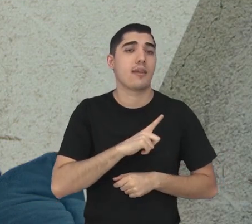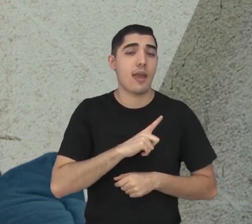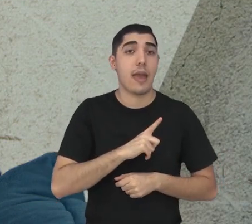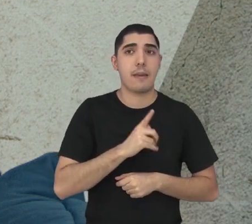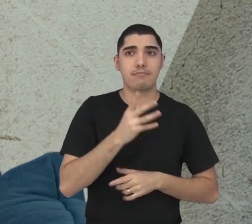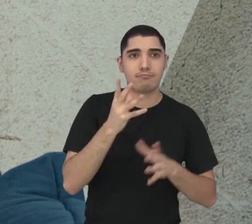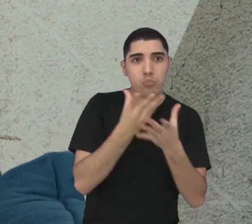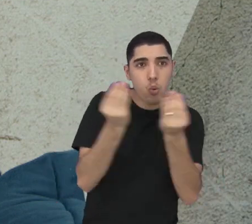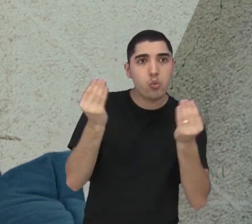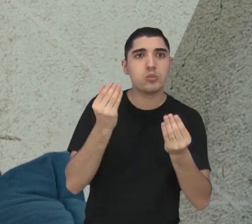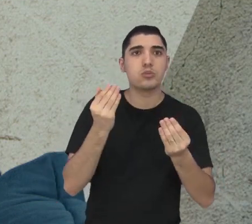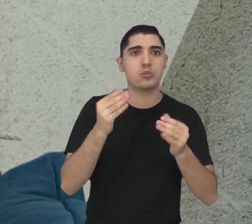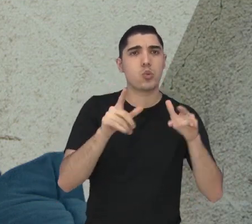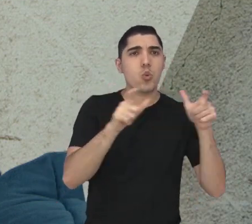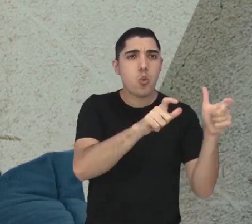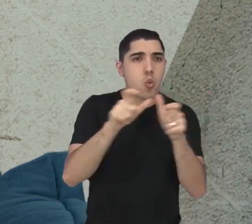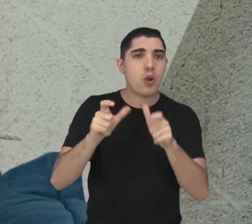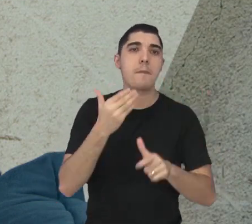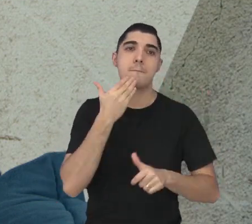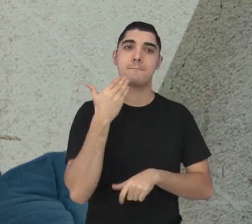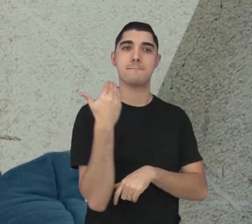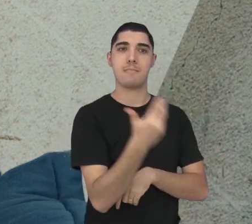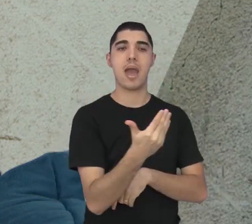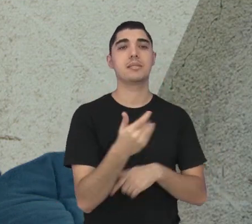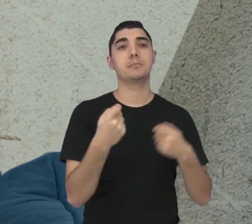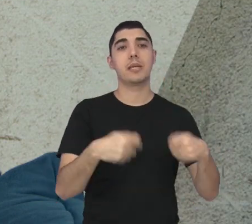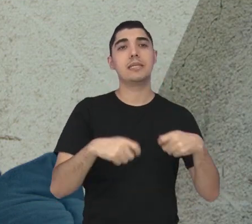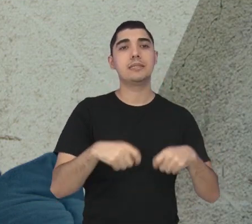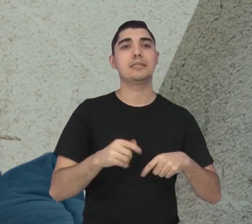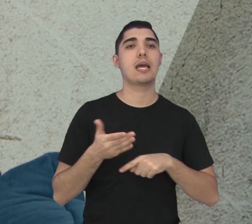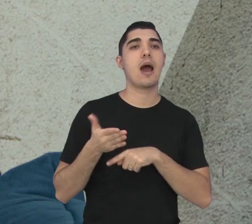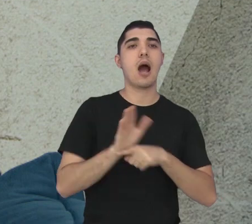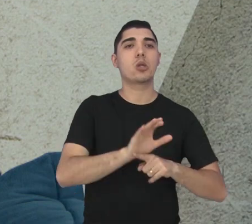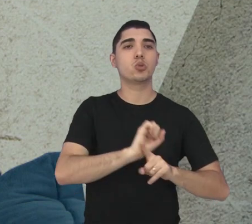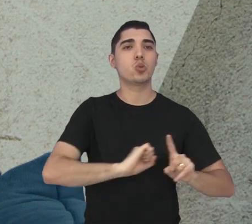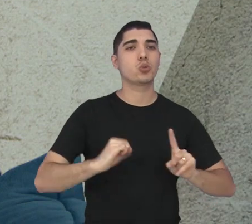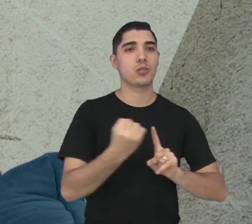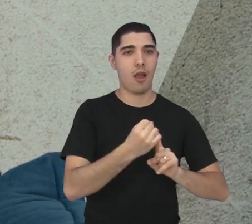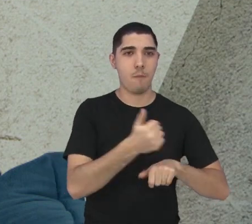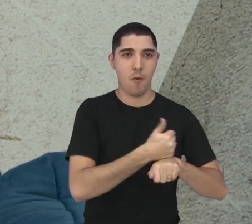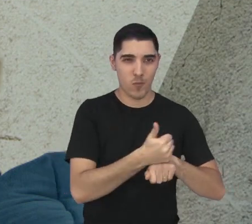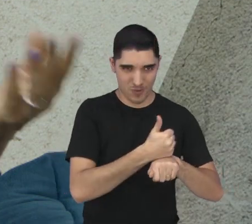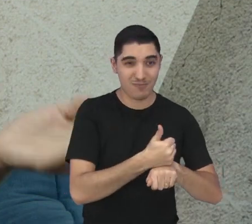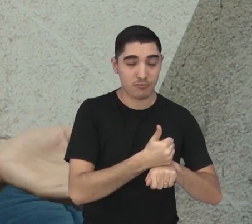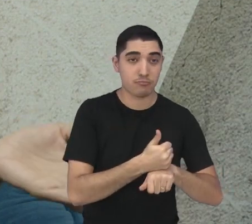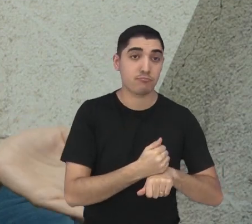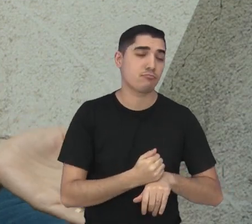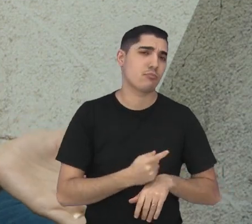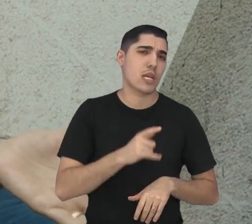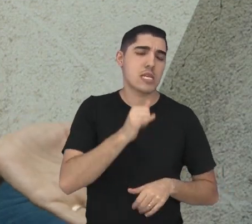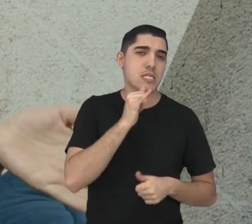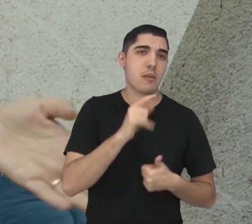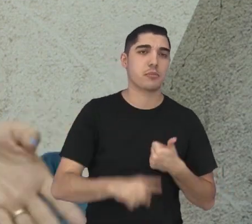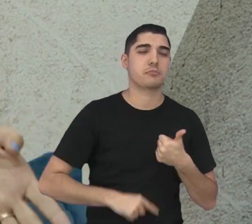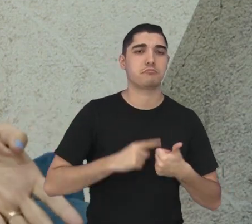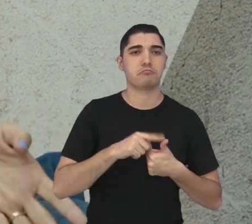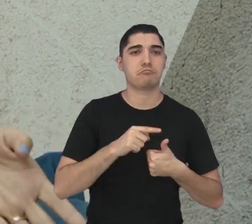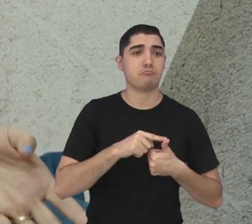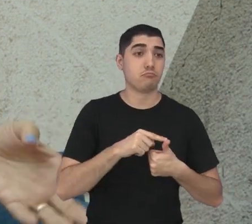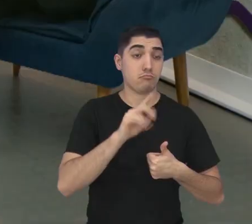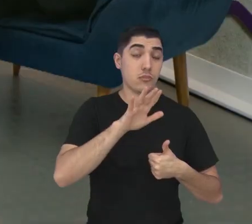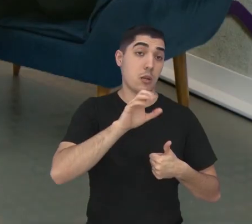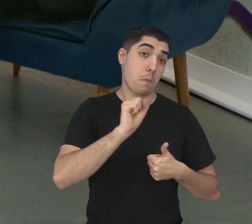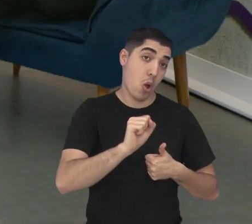uma demanda de solicitação de profissional no mundo do trabalho, né? Como eu disse, desde uma